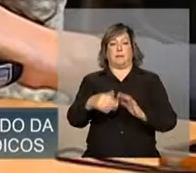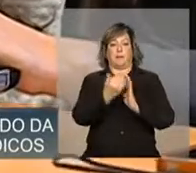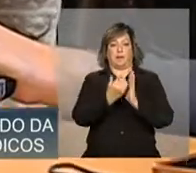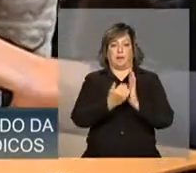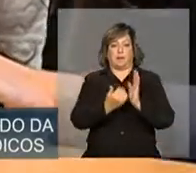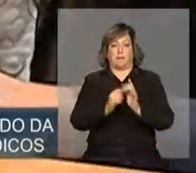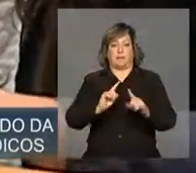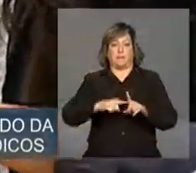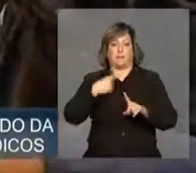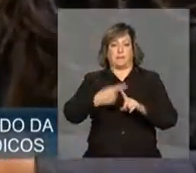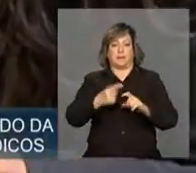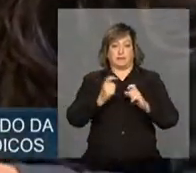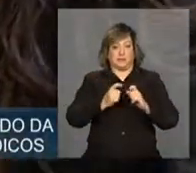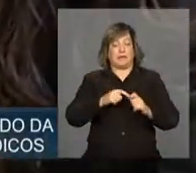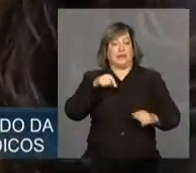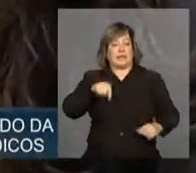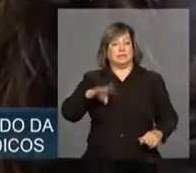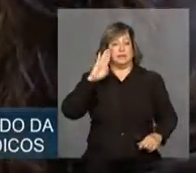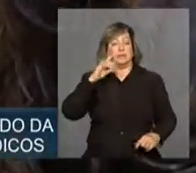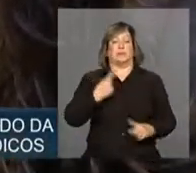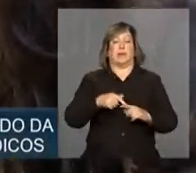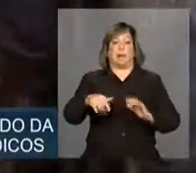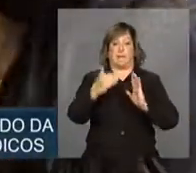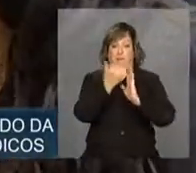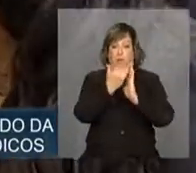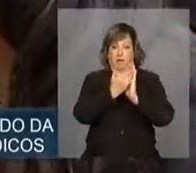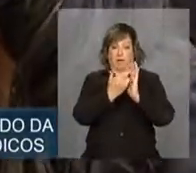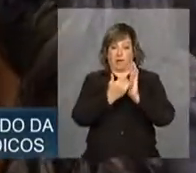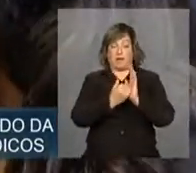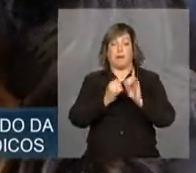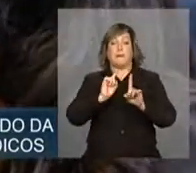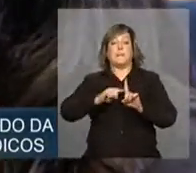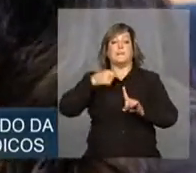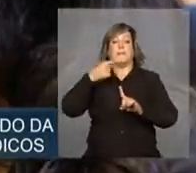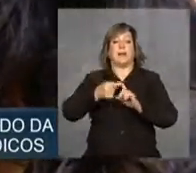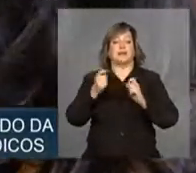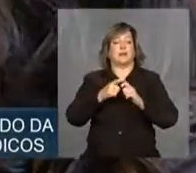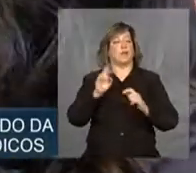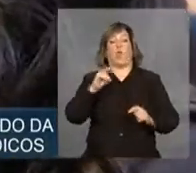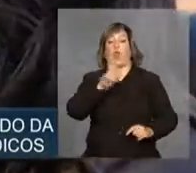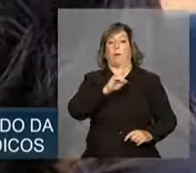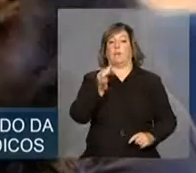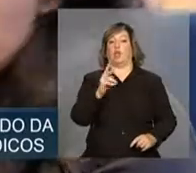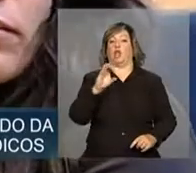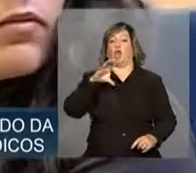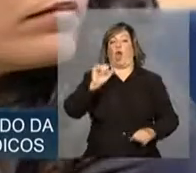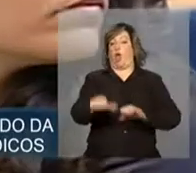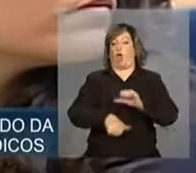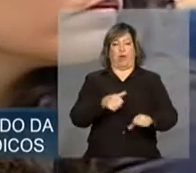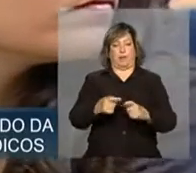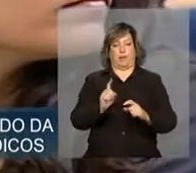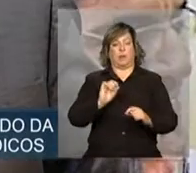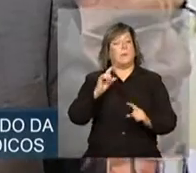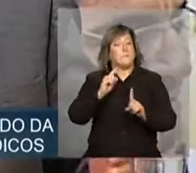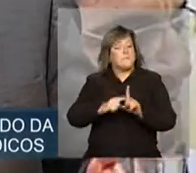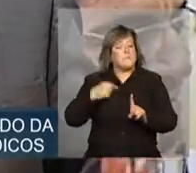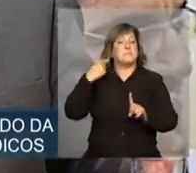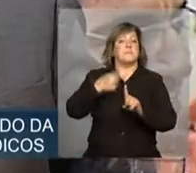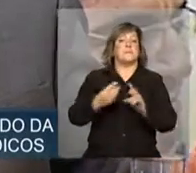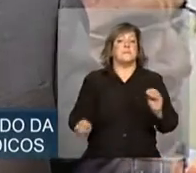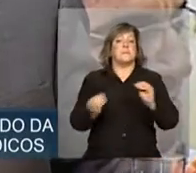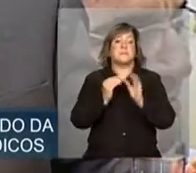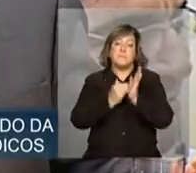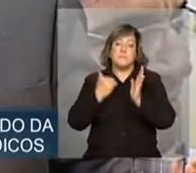se é fundamental porque esse é um programa Mais Médicos não programa troca de médicos então abertura os municípios